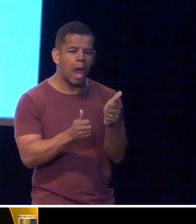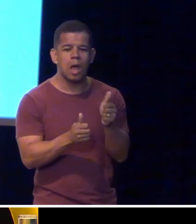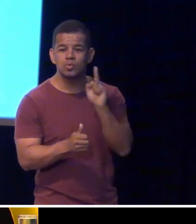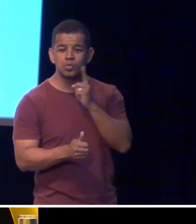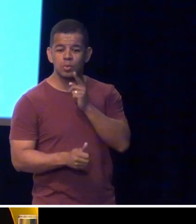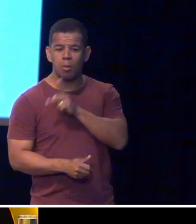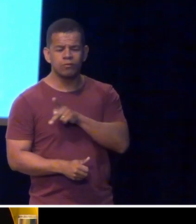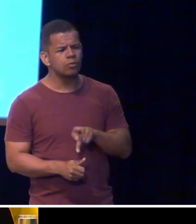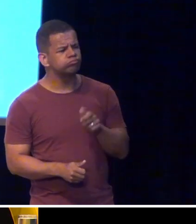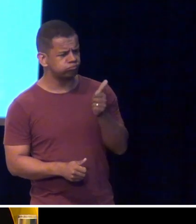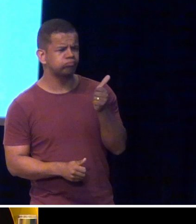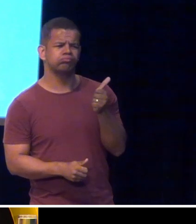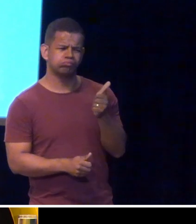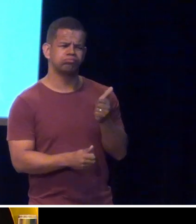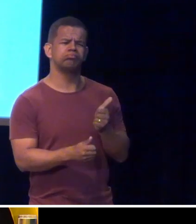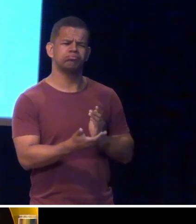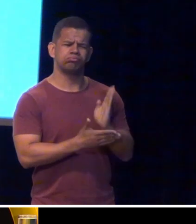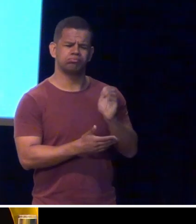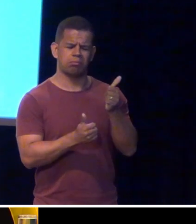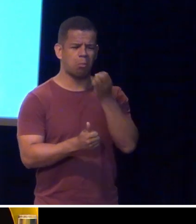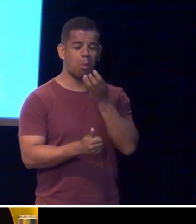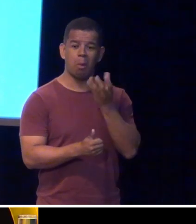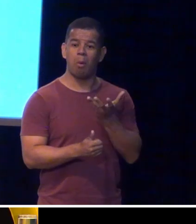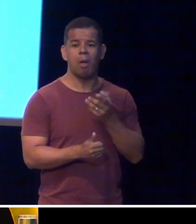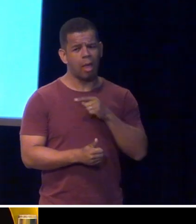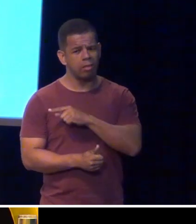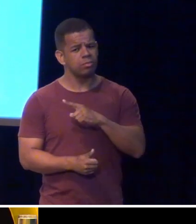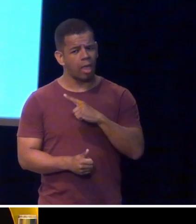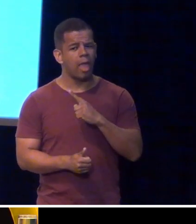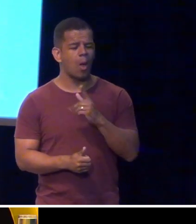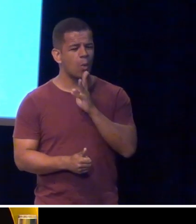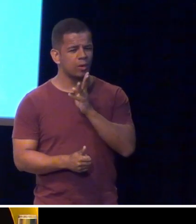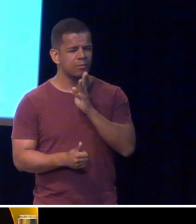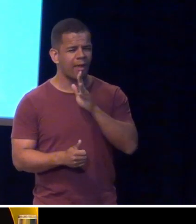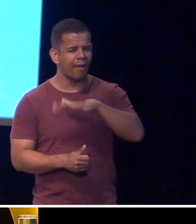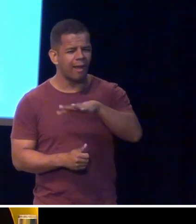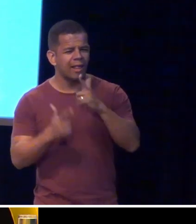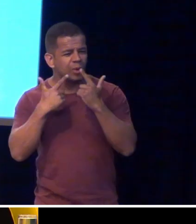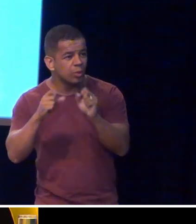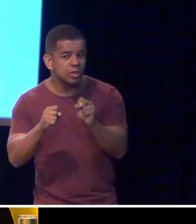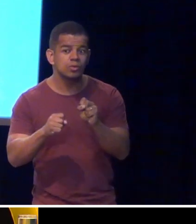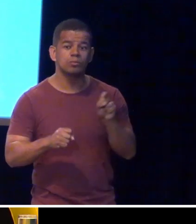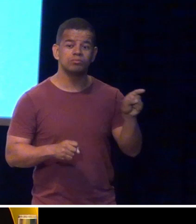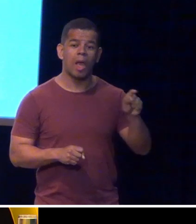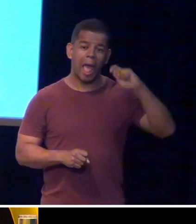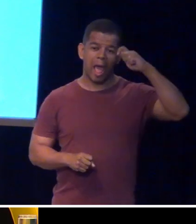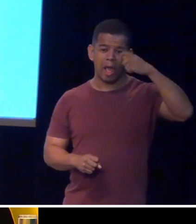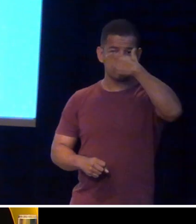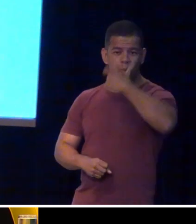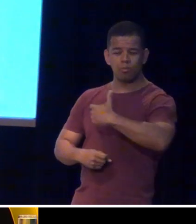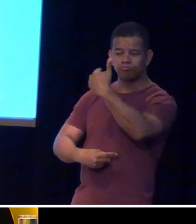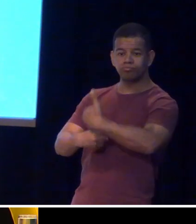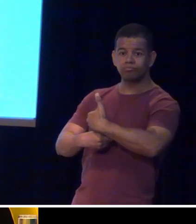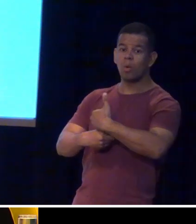com conhecimento em linguística, ele foi gravado por um surdo. Então, a centralidade desse processo